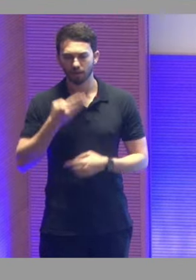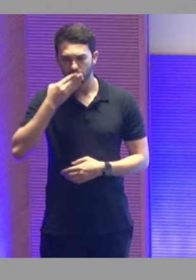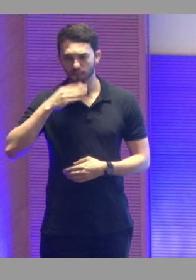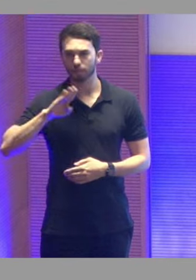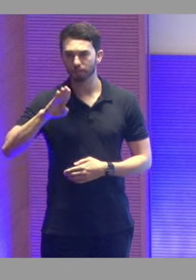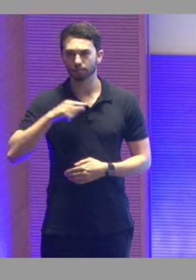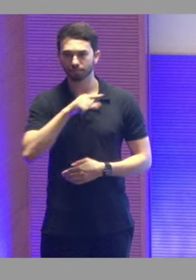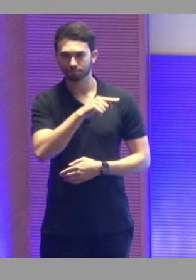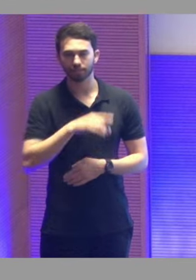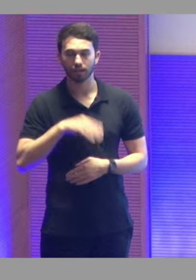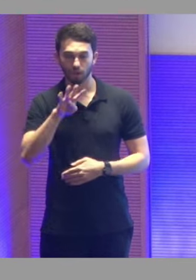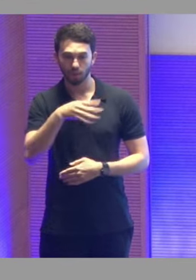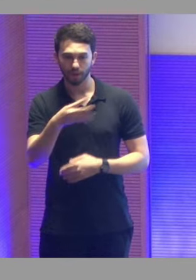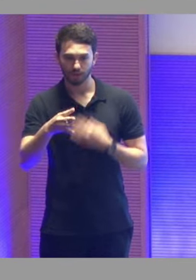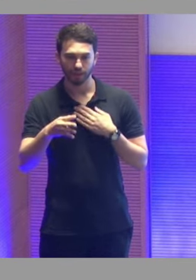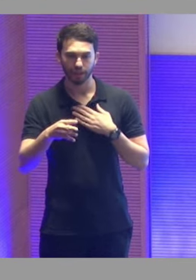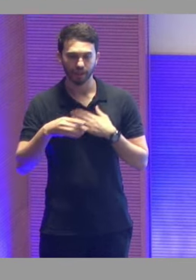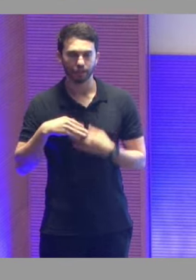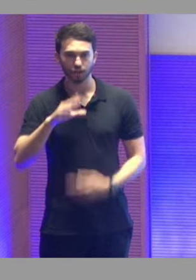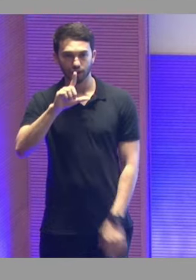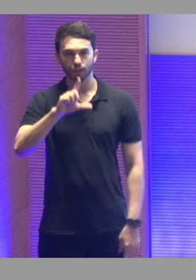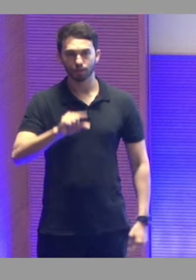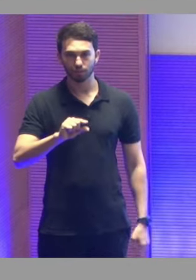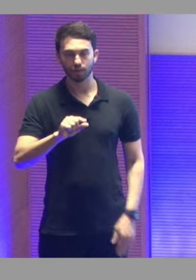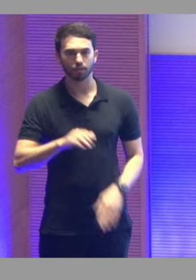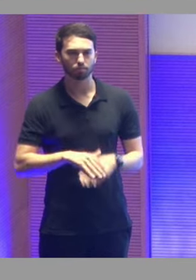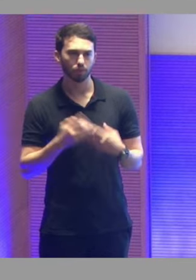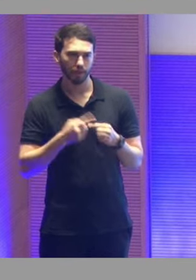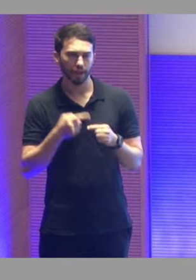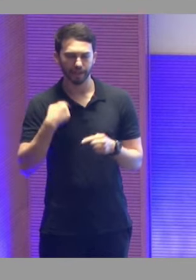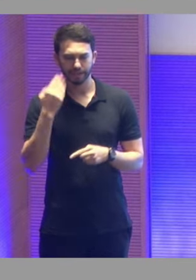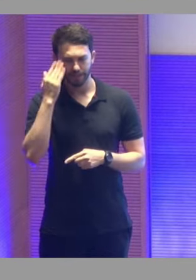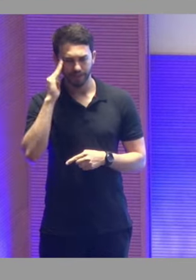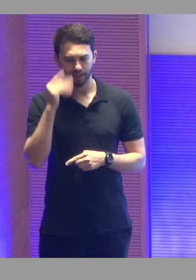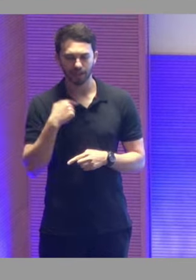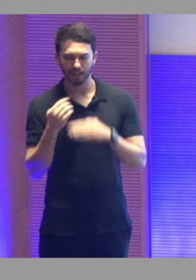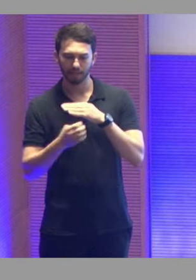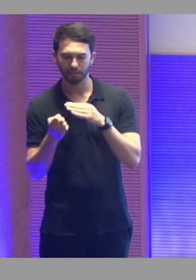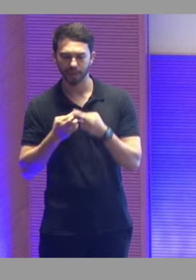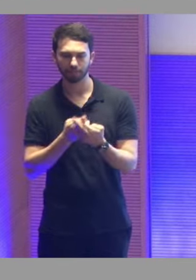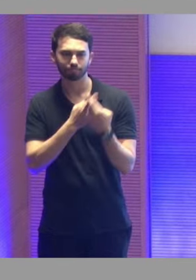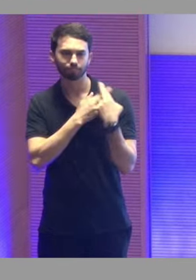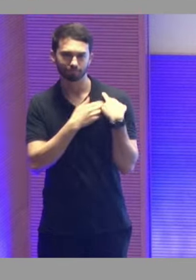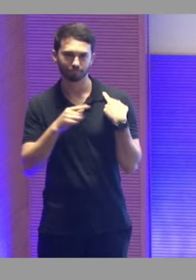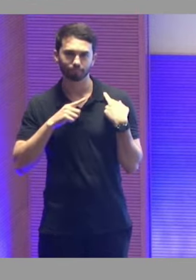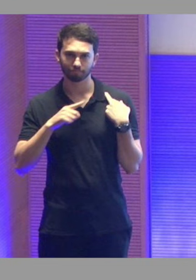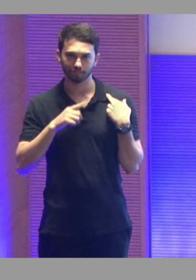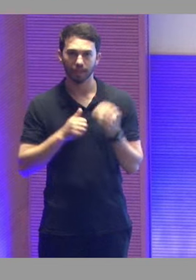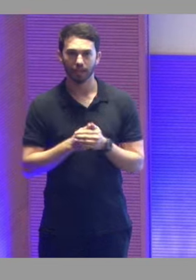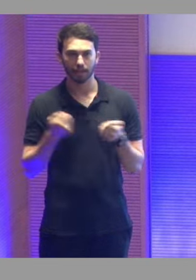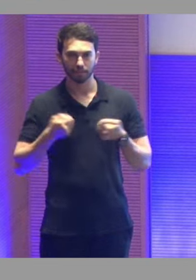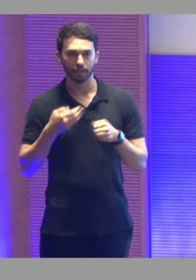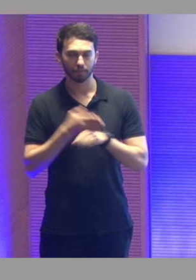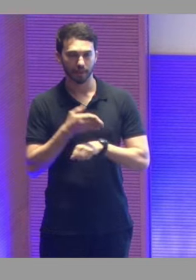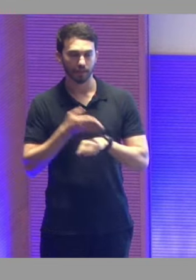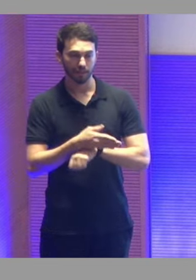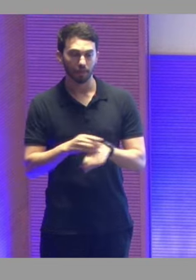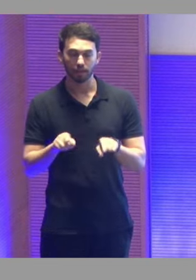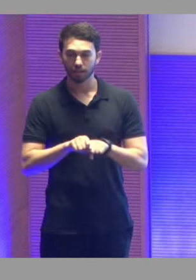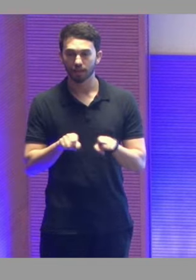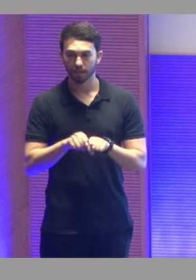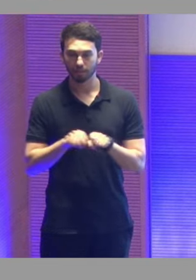entender que a organização tem a sua responsabilidade e que é importante para ela colocar suas metas de redução um pouco menos ali